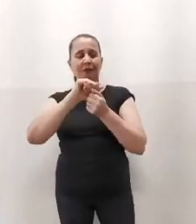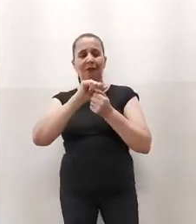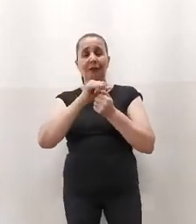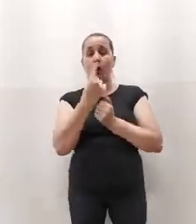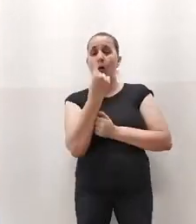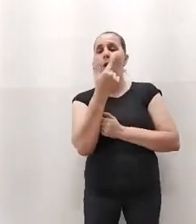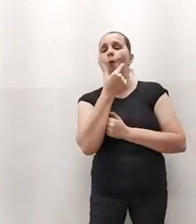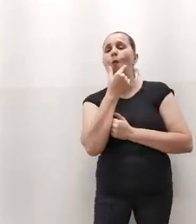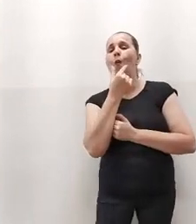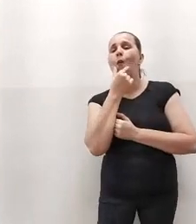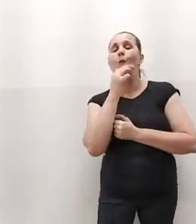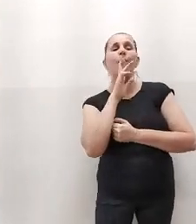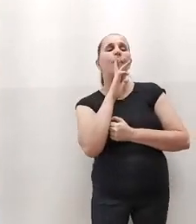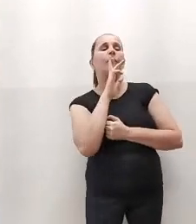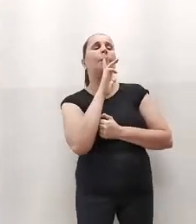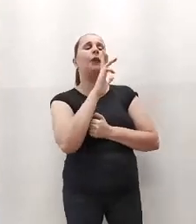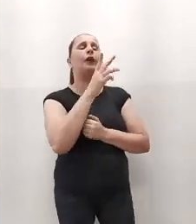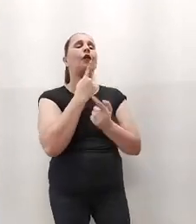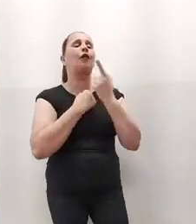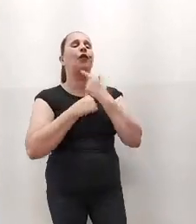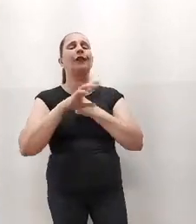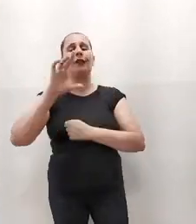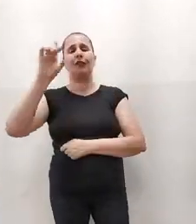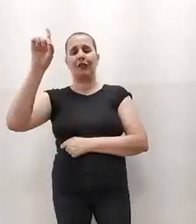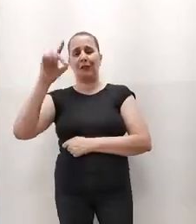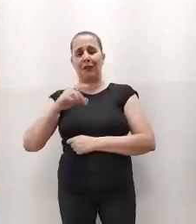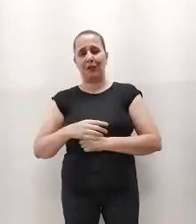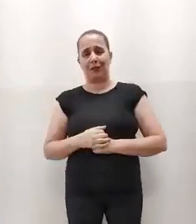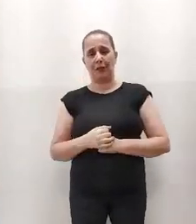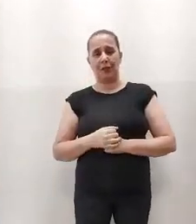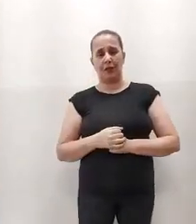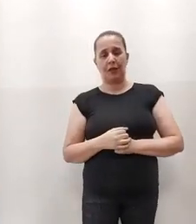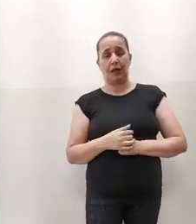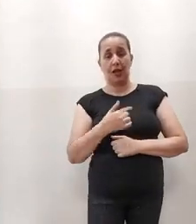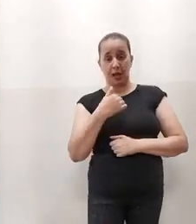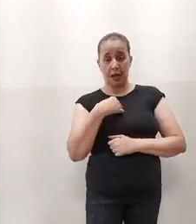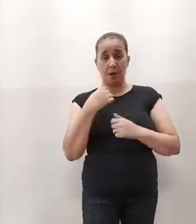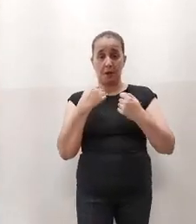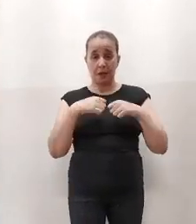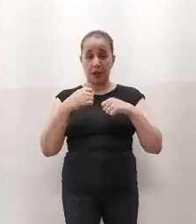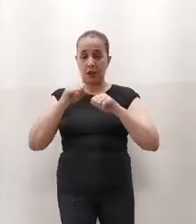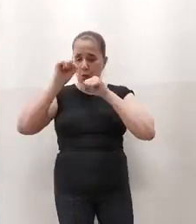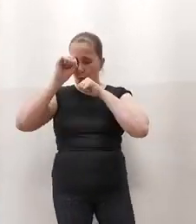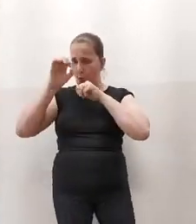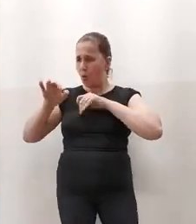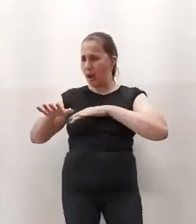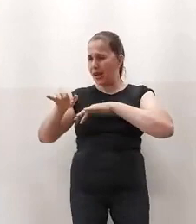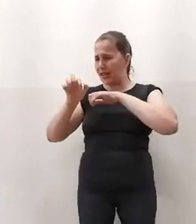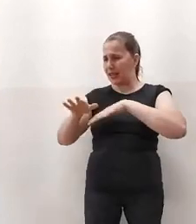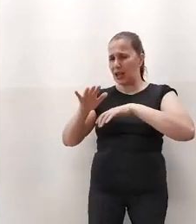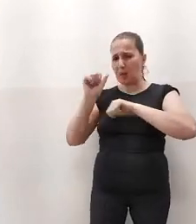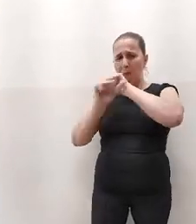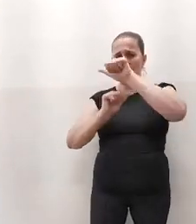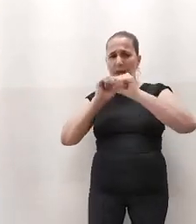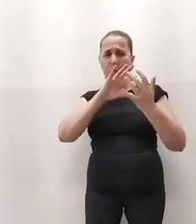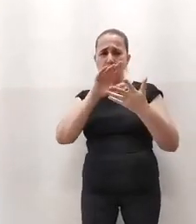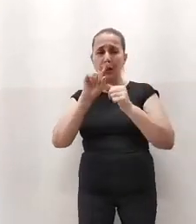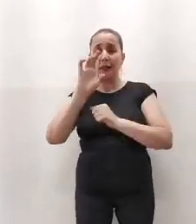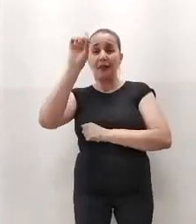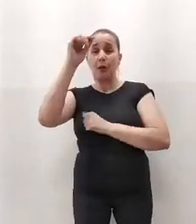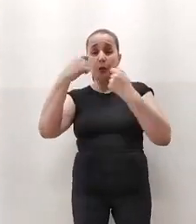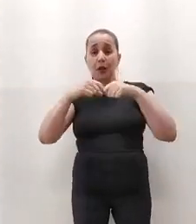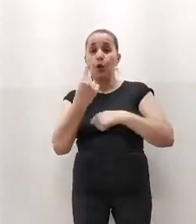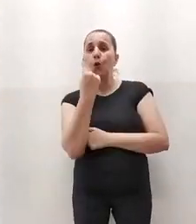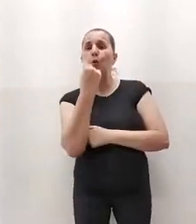Um homem respondeu aquilo que Deus queria. Deus não precisa de um exército para mudar o mundo. Deus precisa de